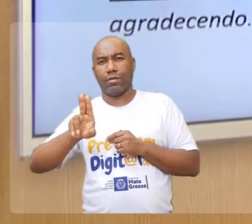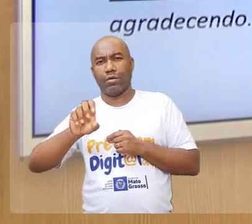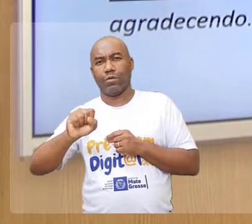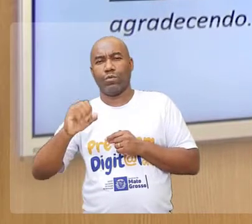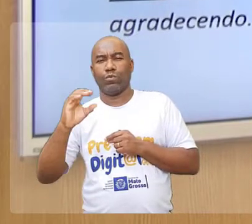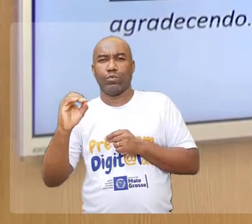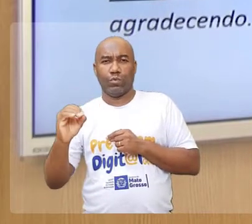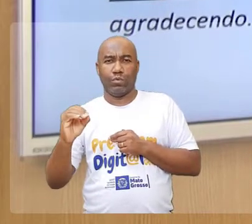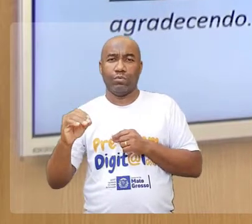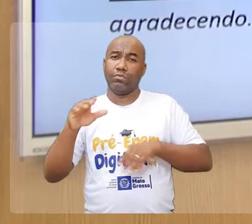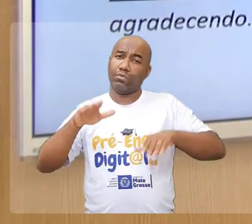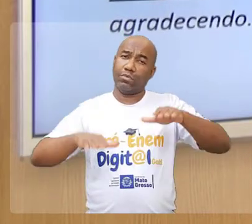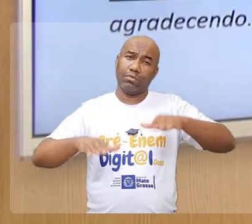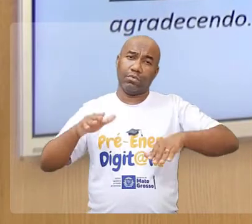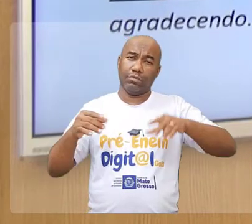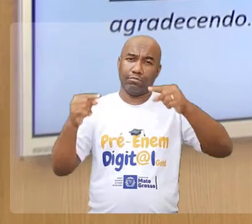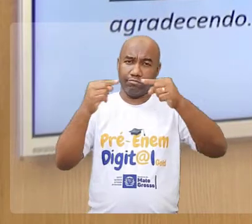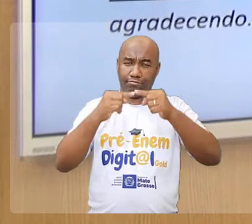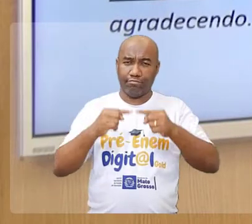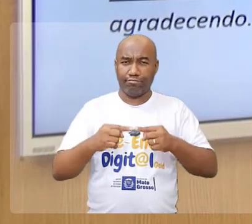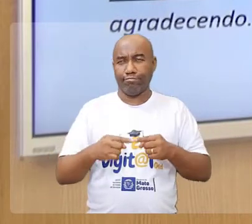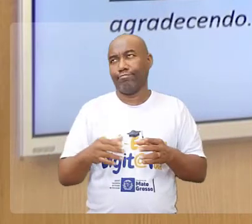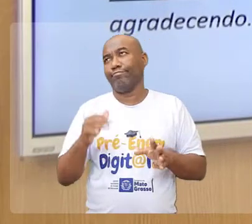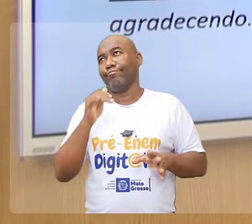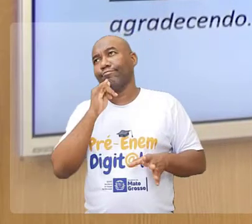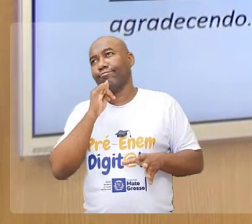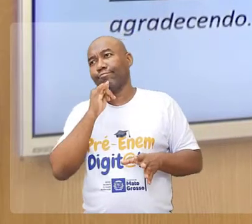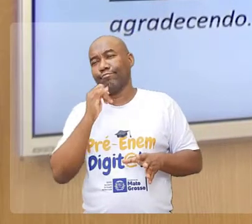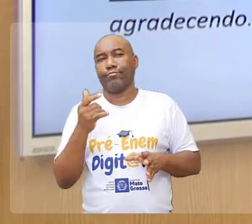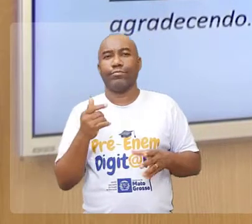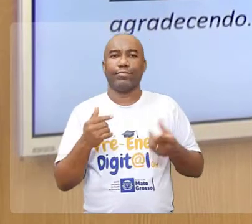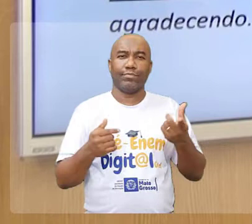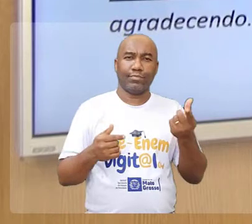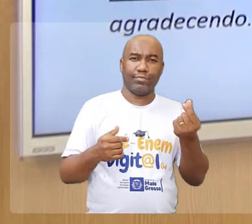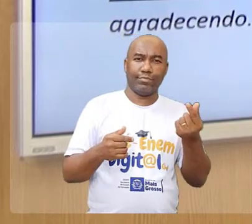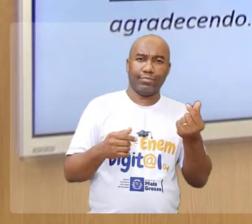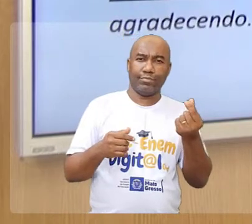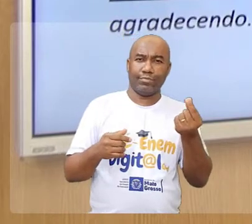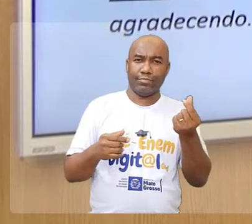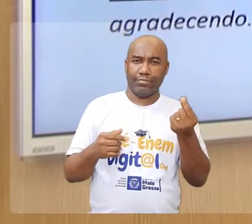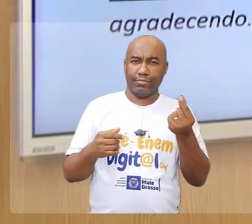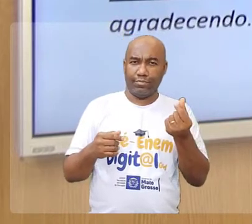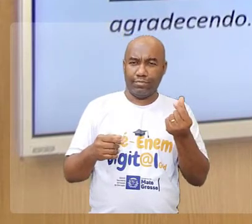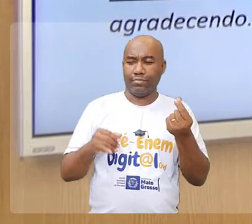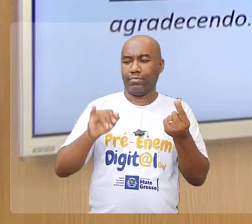nominal. O preço está incluso